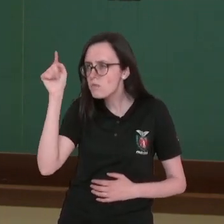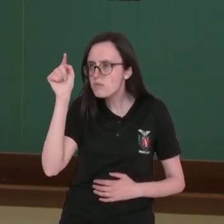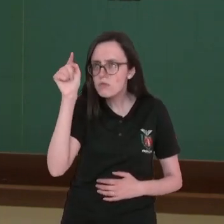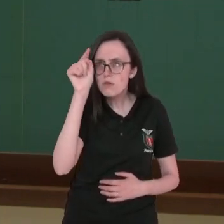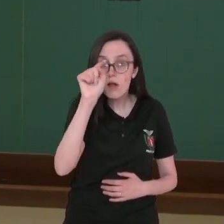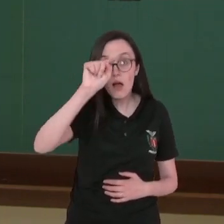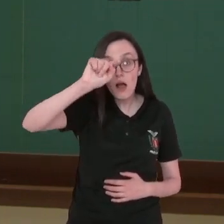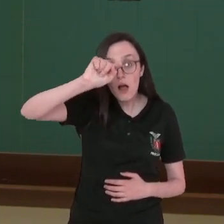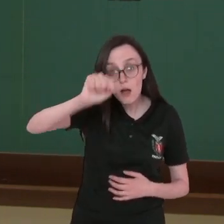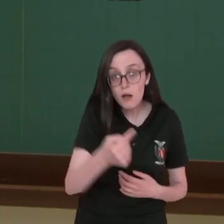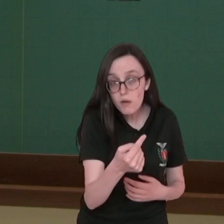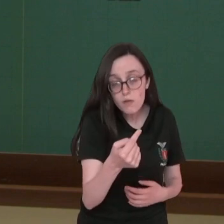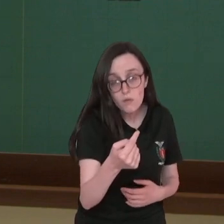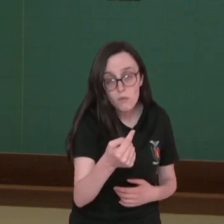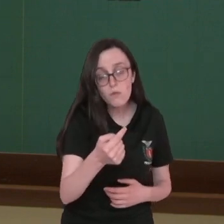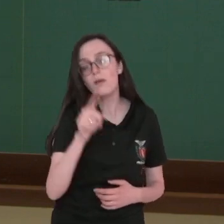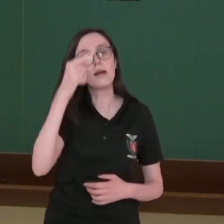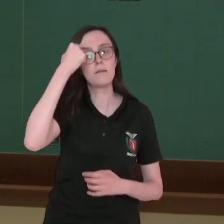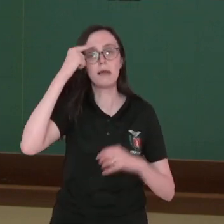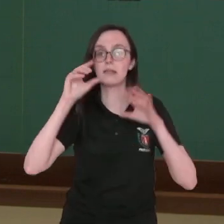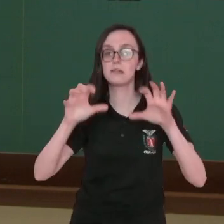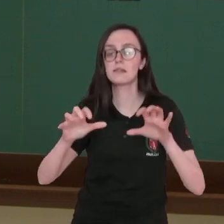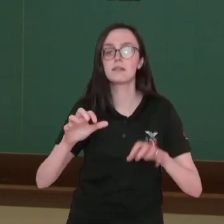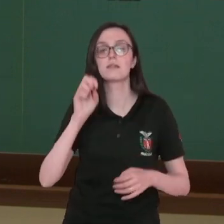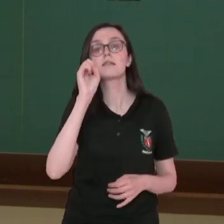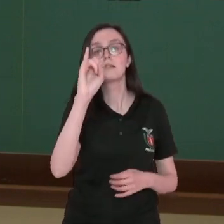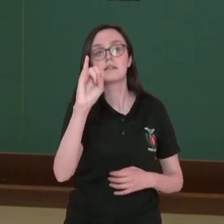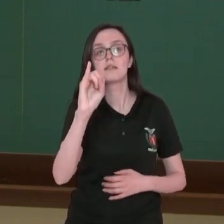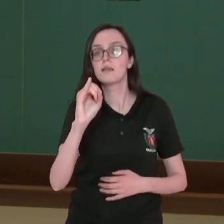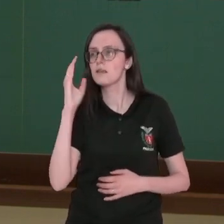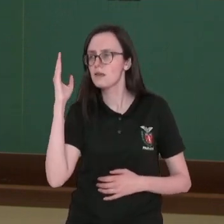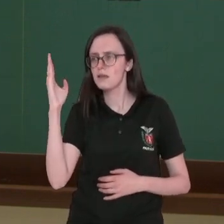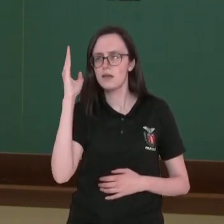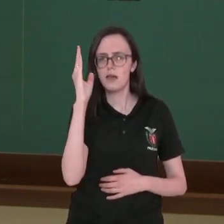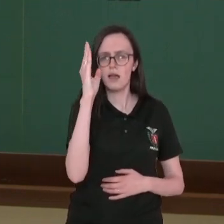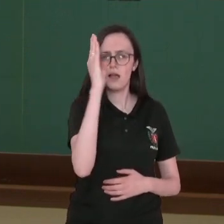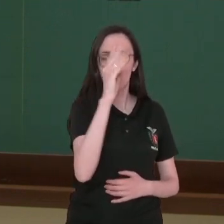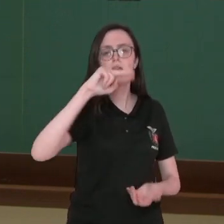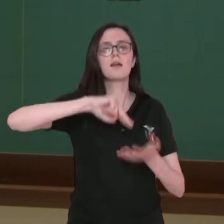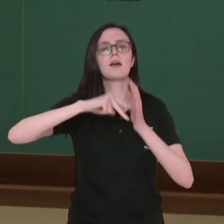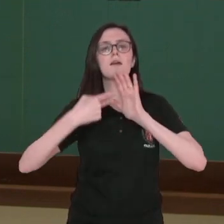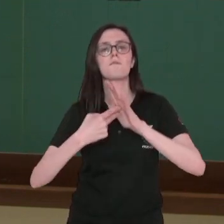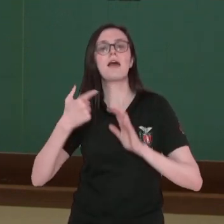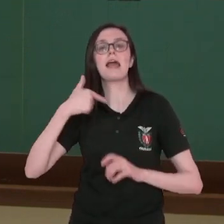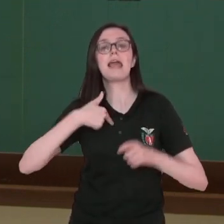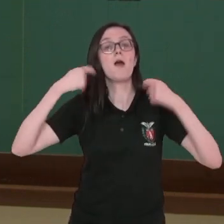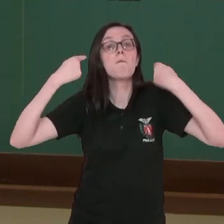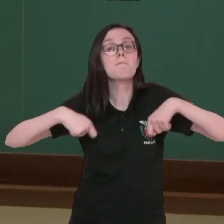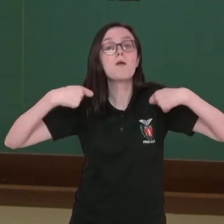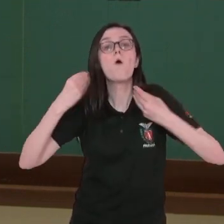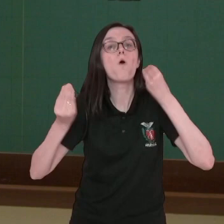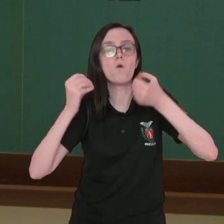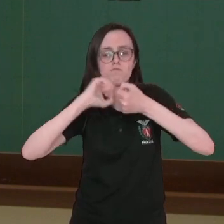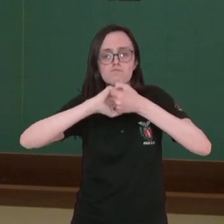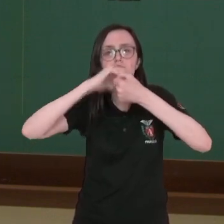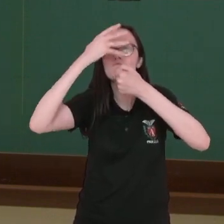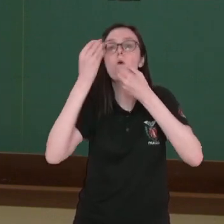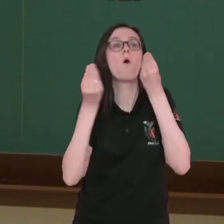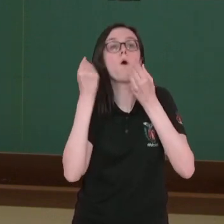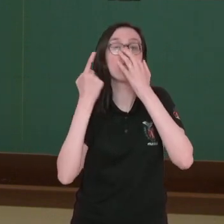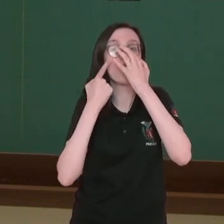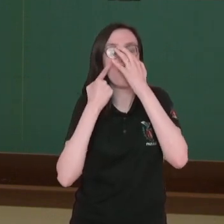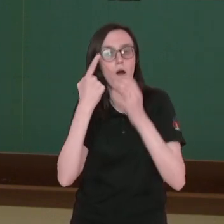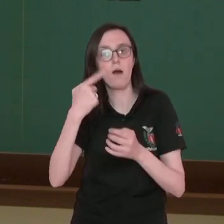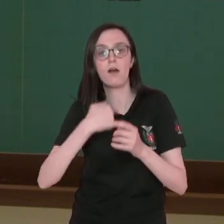estivesse... pessoal, pensa assim, se eu deslocar 3 casas para a esquerda, eu vou ter que escrever a minha potência. Veja, eu